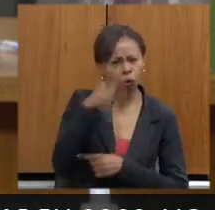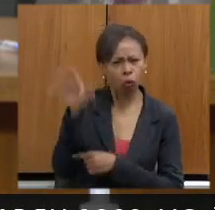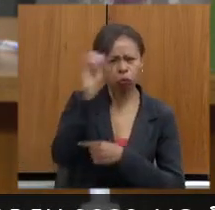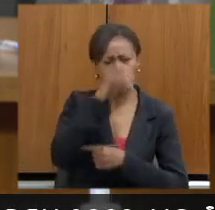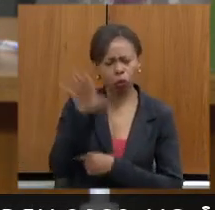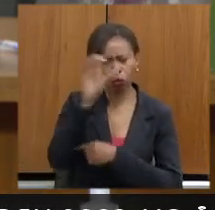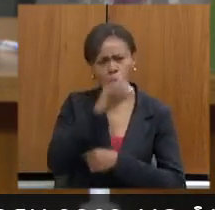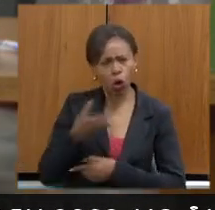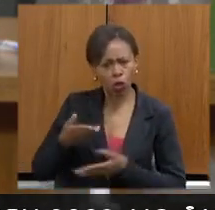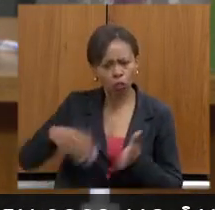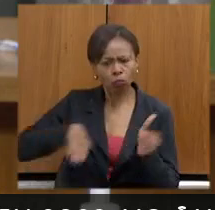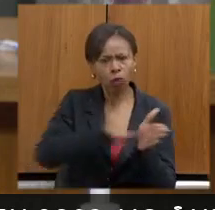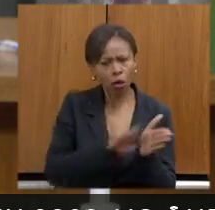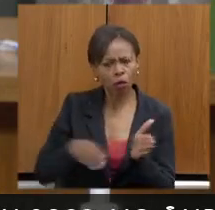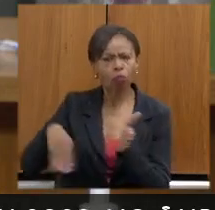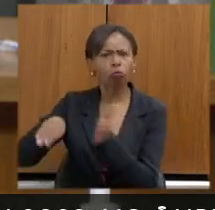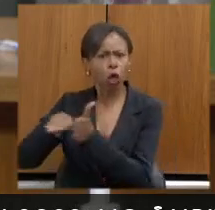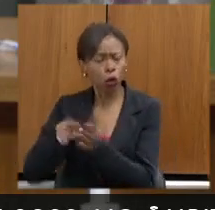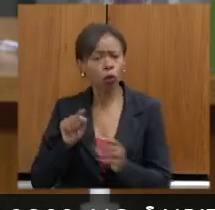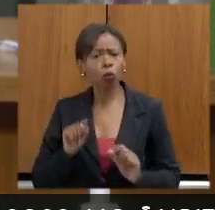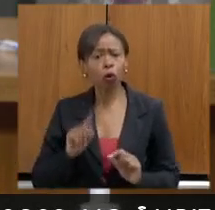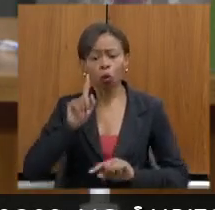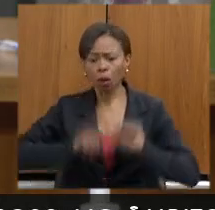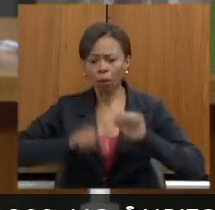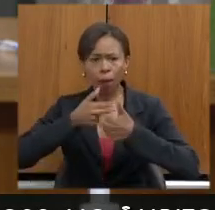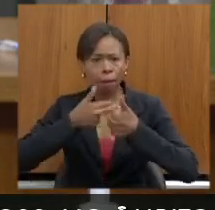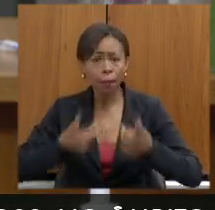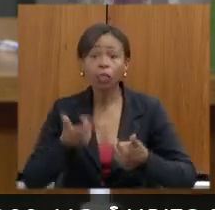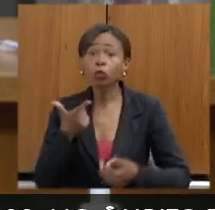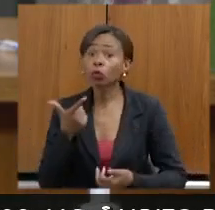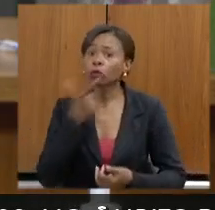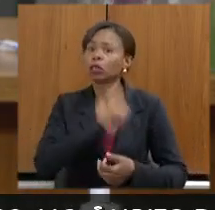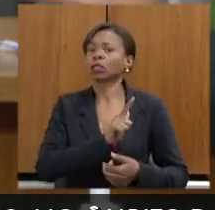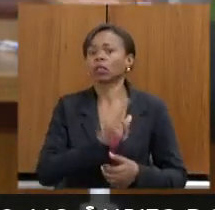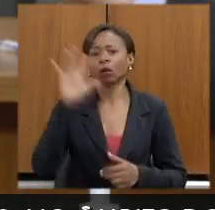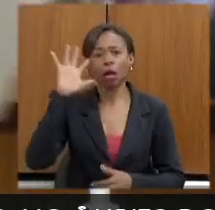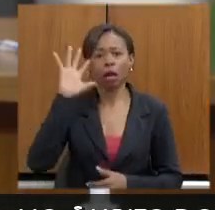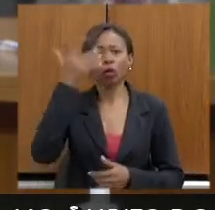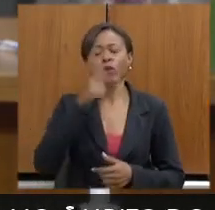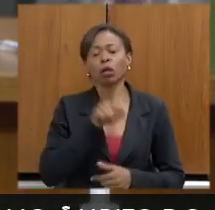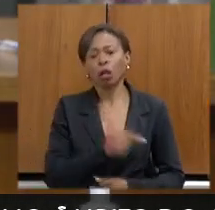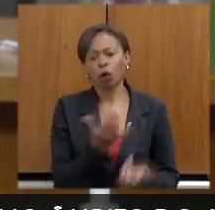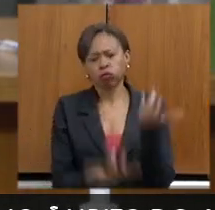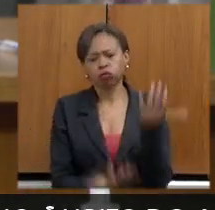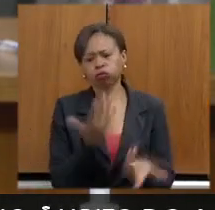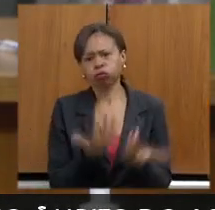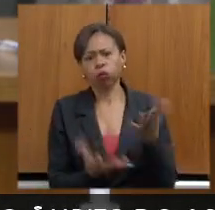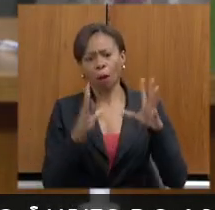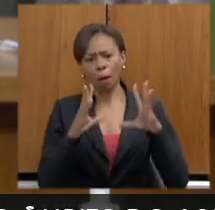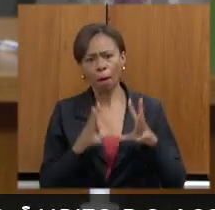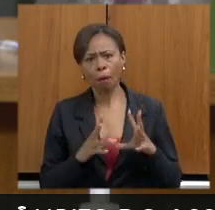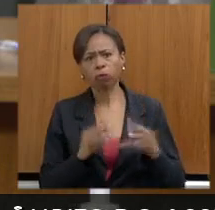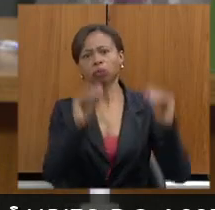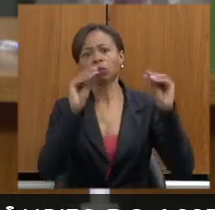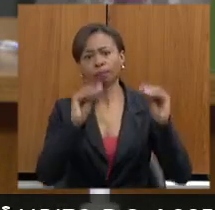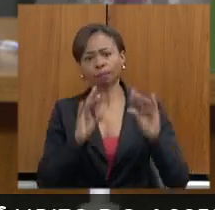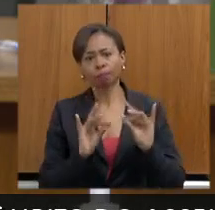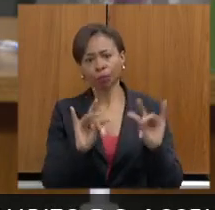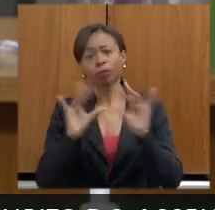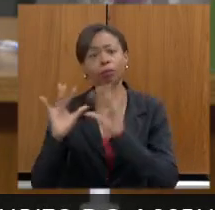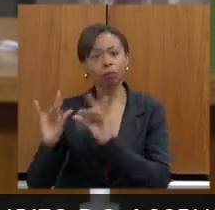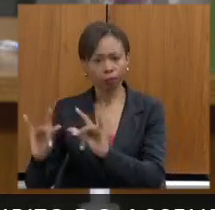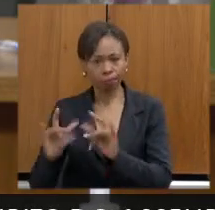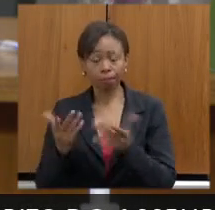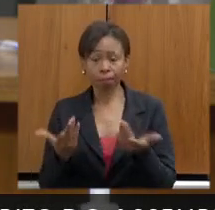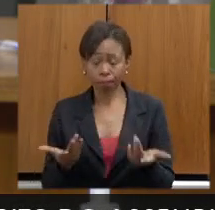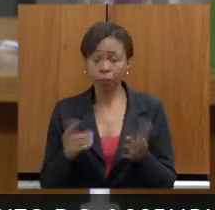materiais suficientes e adequados e fizemos o combate que foi eficaz mas eu gostaria de sobretudo